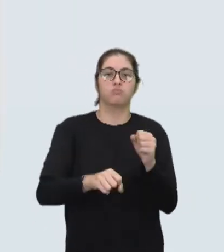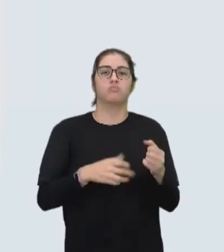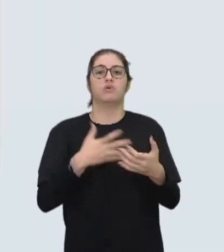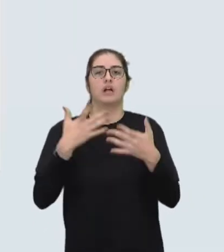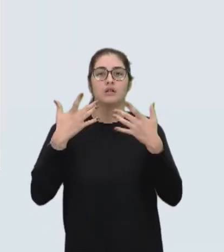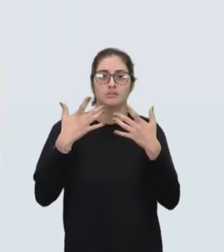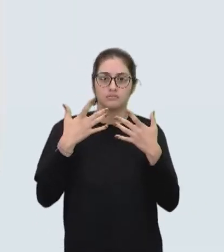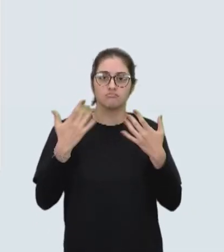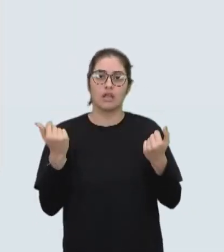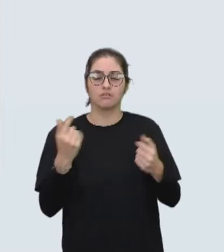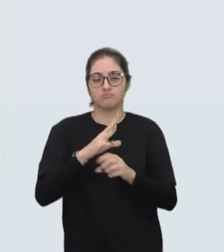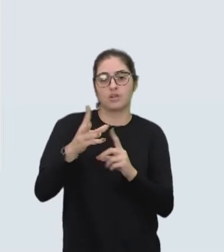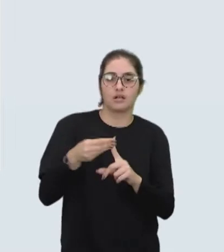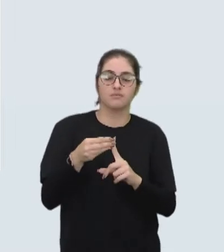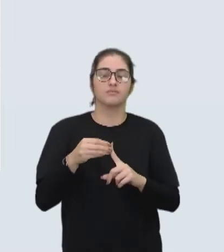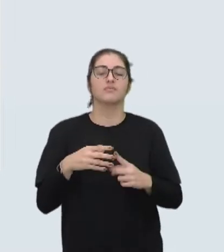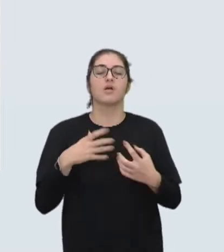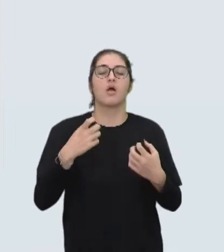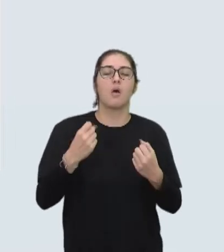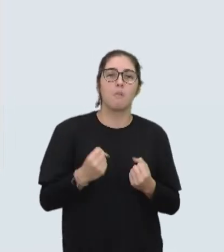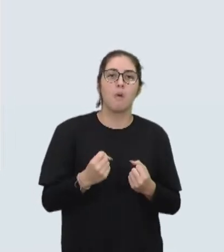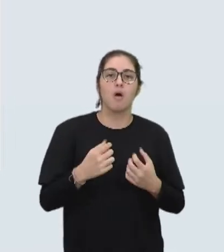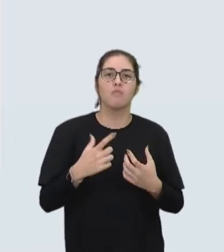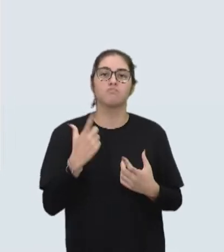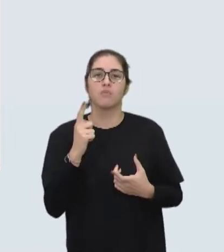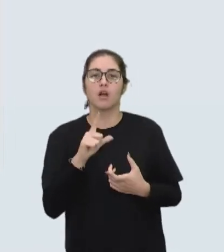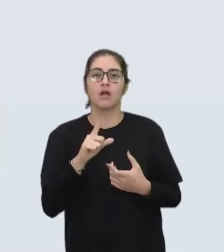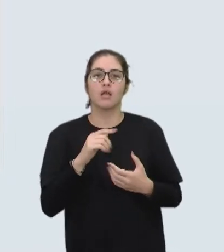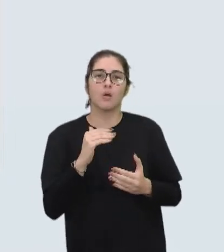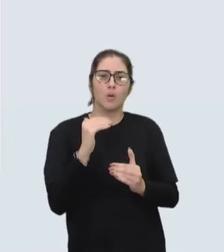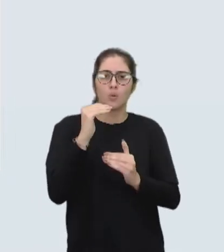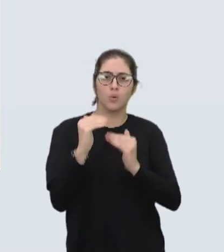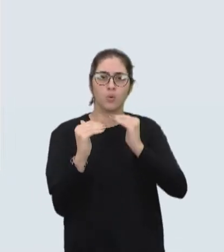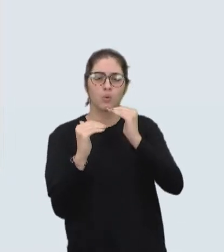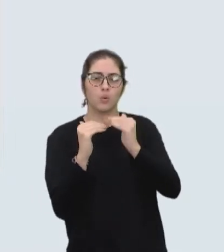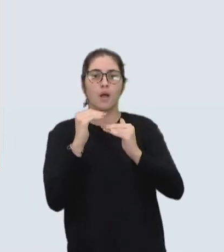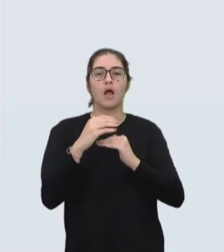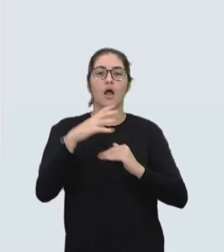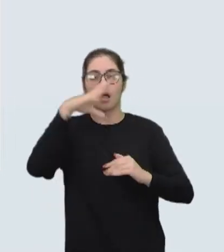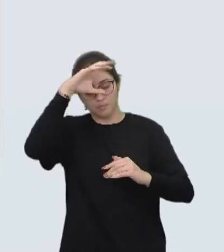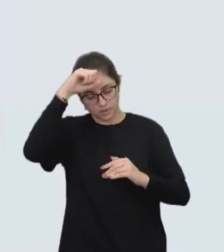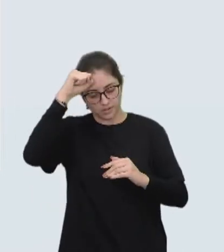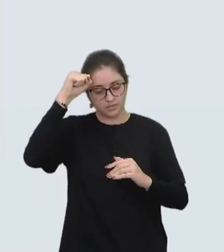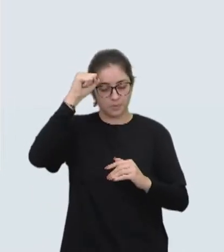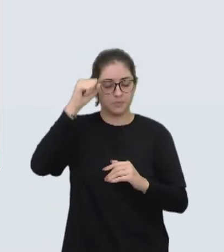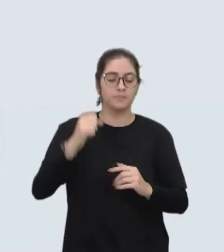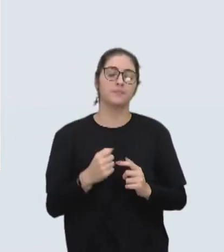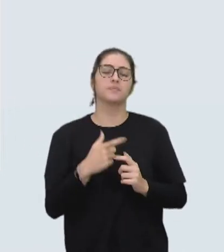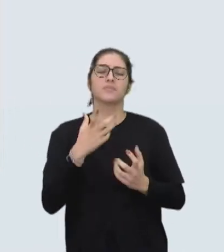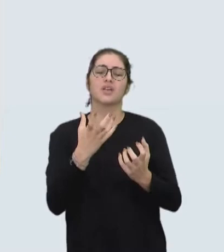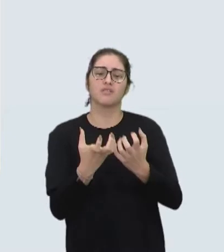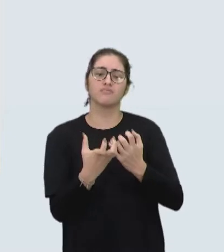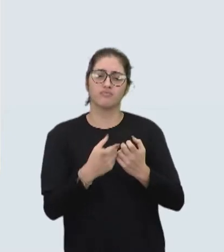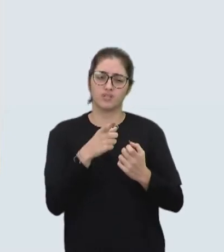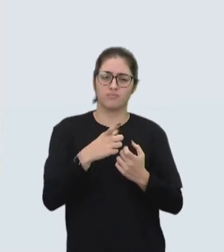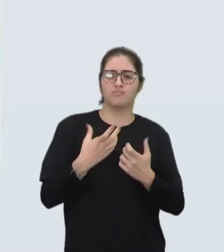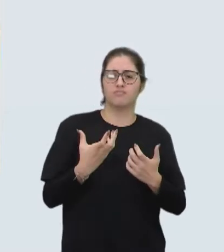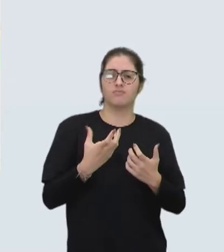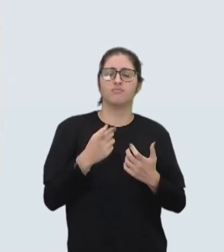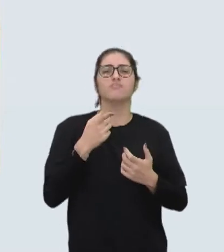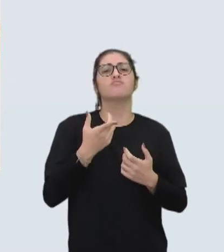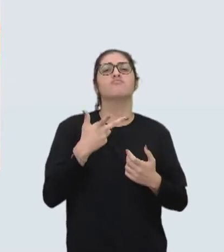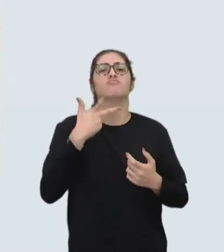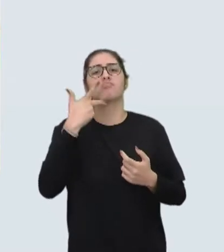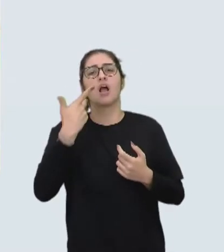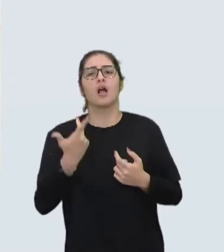Belo Horizonte, onde eu pudesse desenvolver, então, o aprendizado. Eu queria que você, se você pudesse, falar um